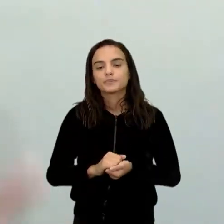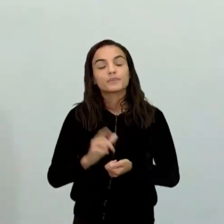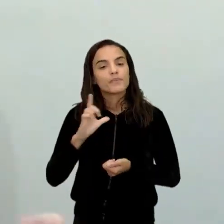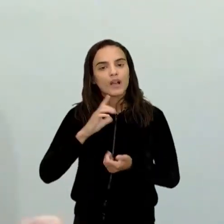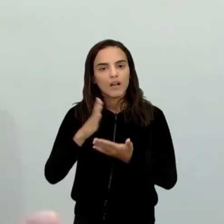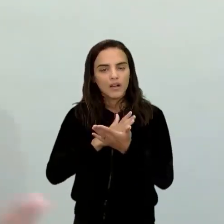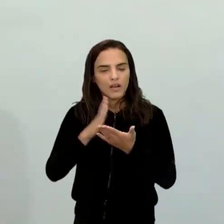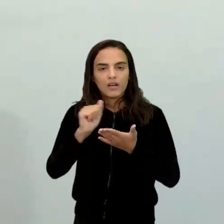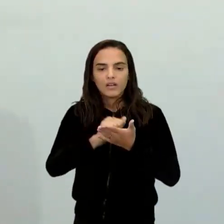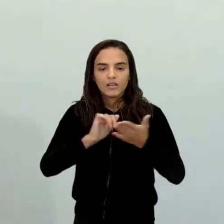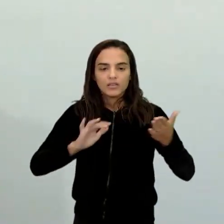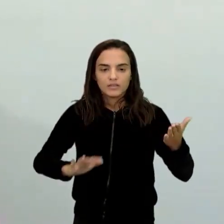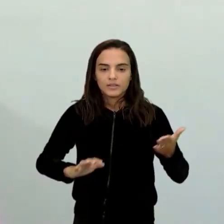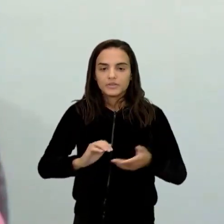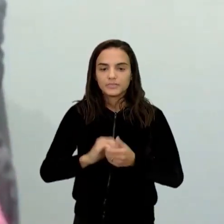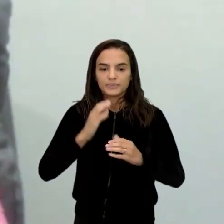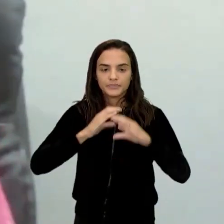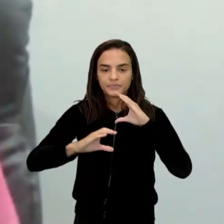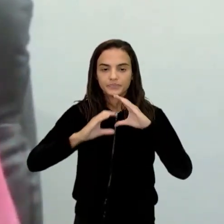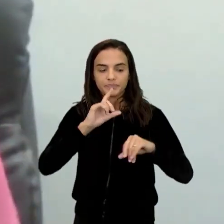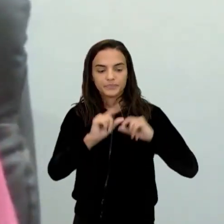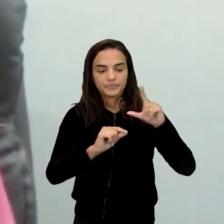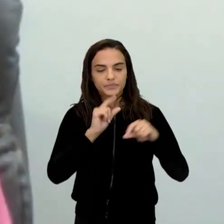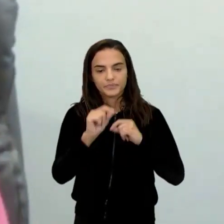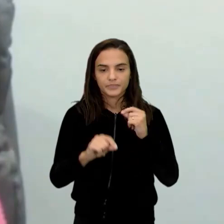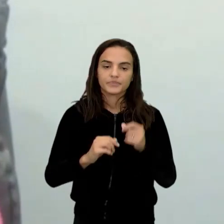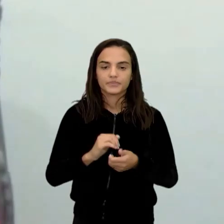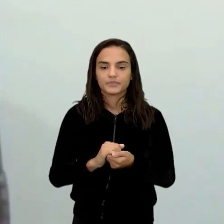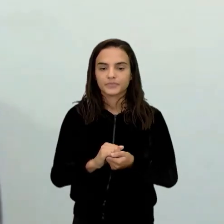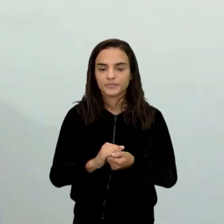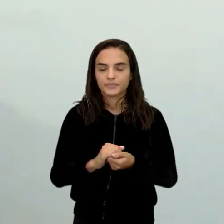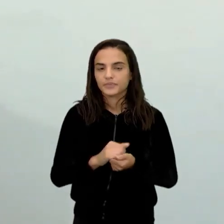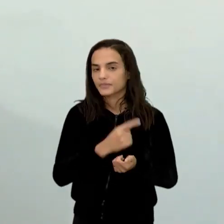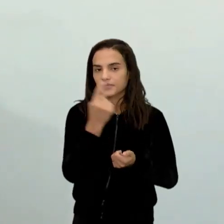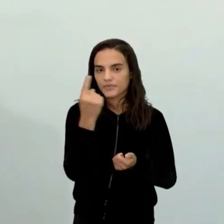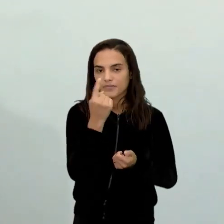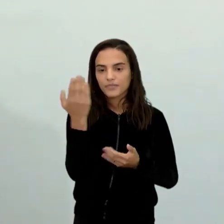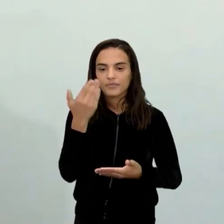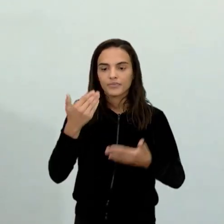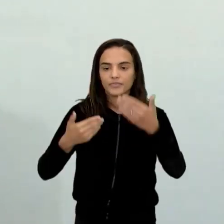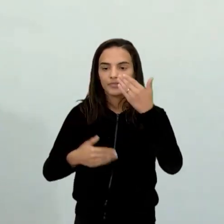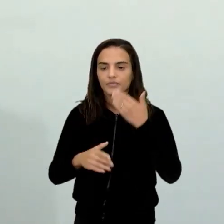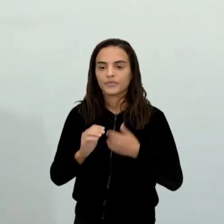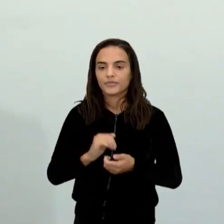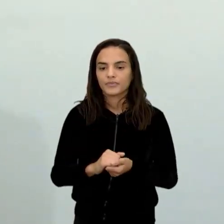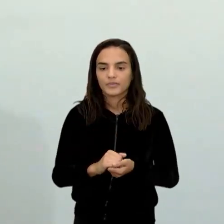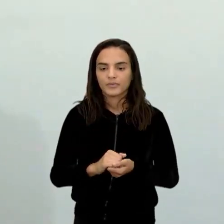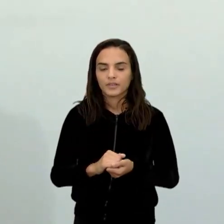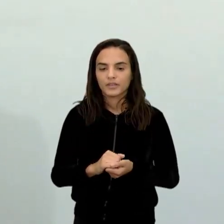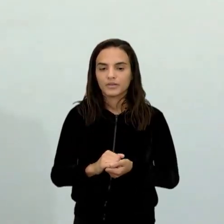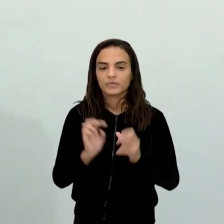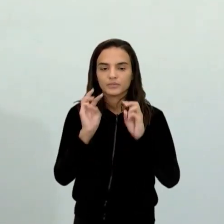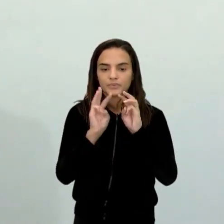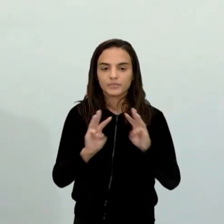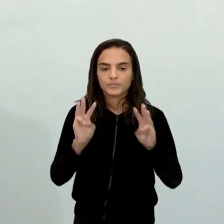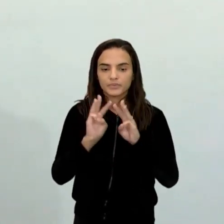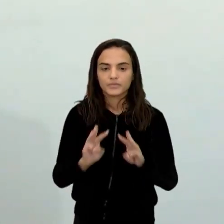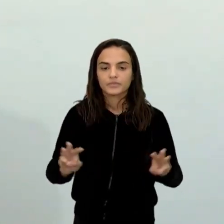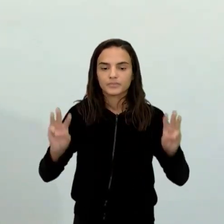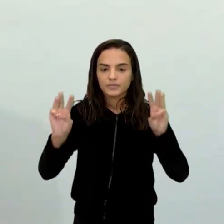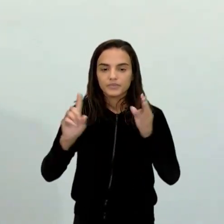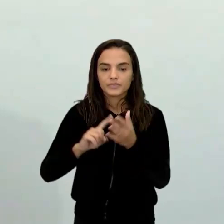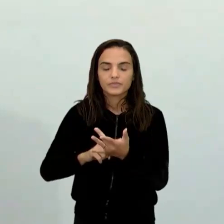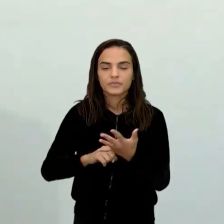algumas atividades da comunicação alternativa. Aqui eu trago já no primeiro slide, eu coloco até o site, que é de